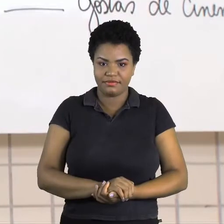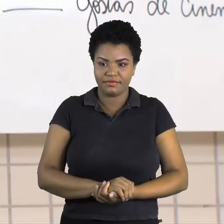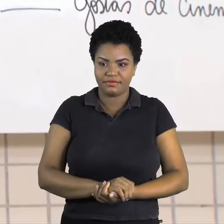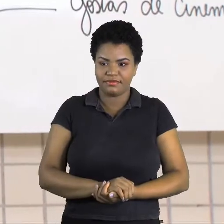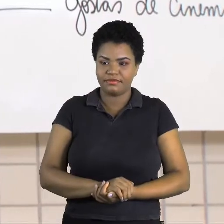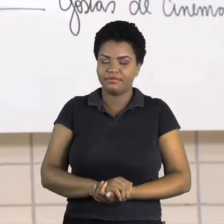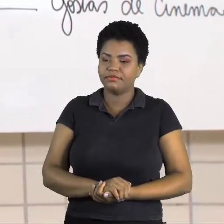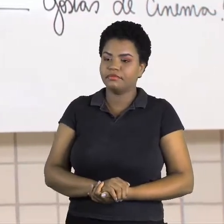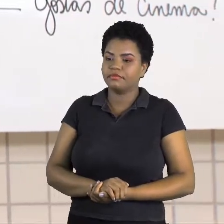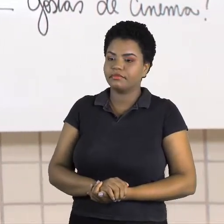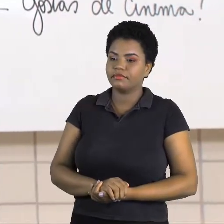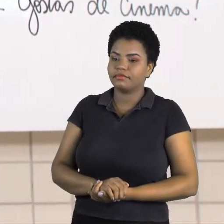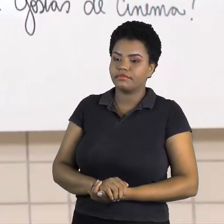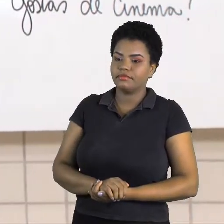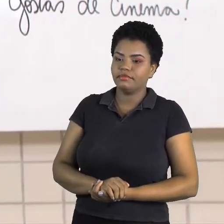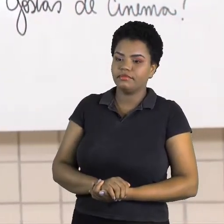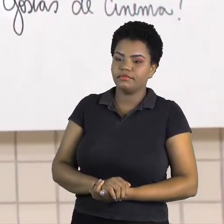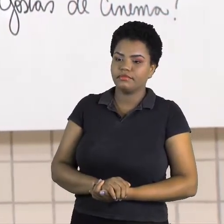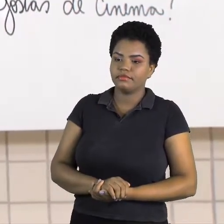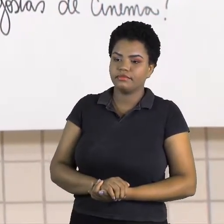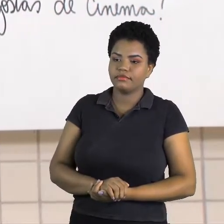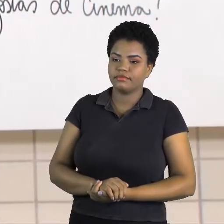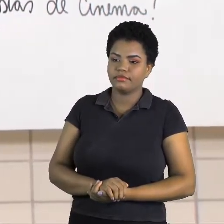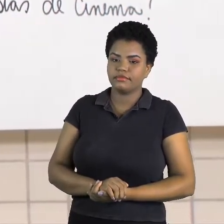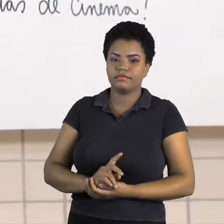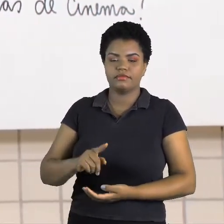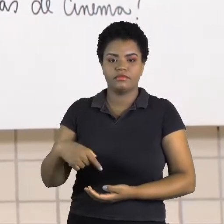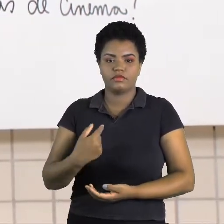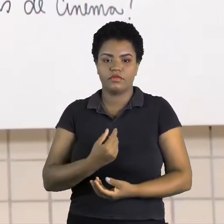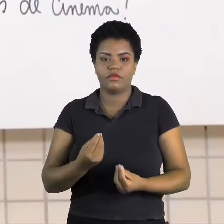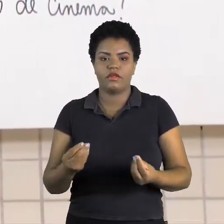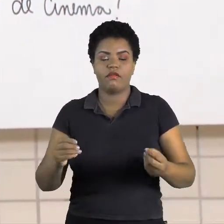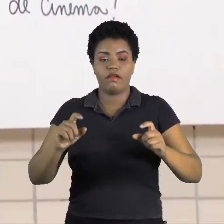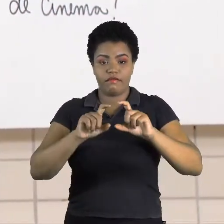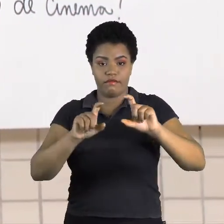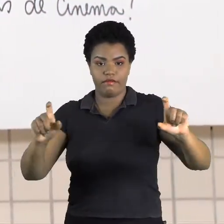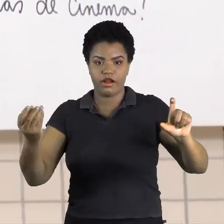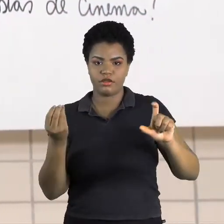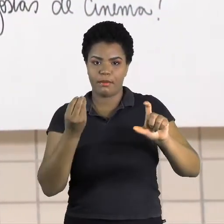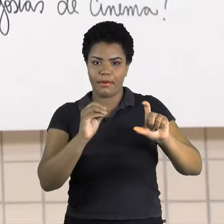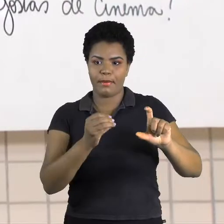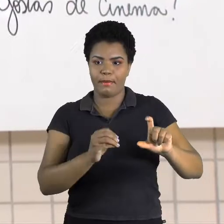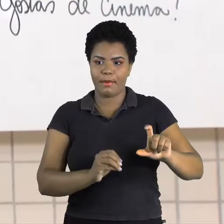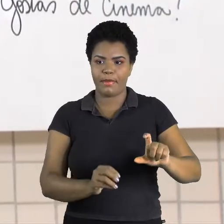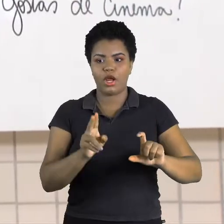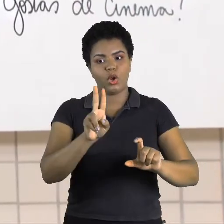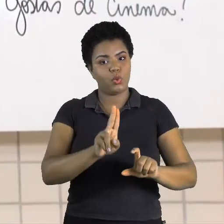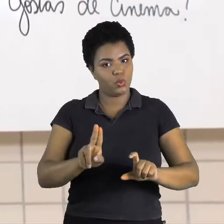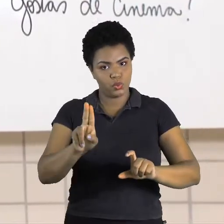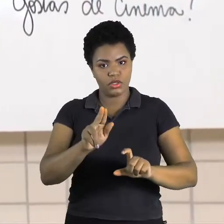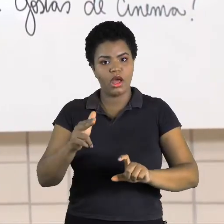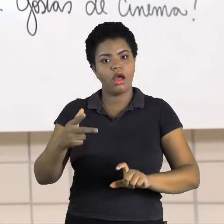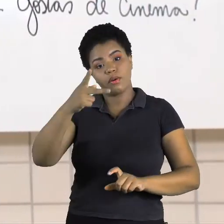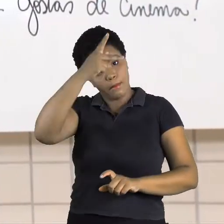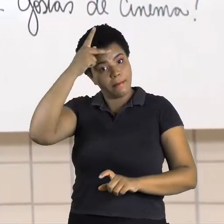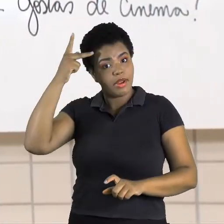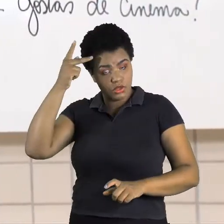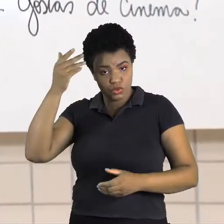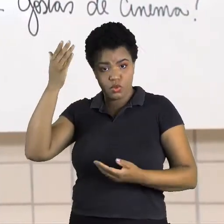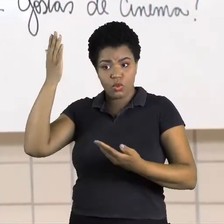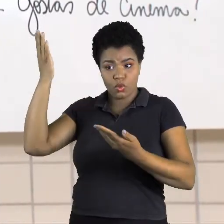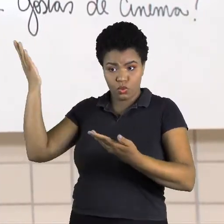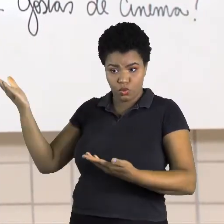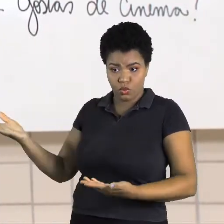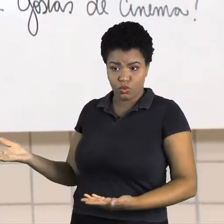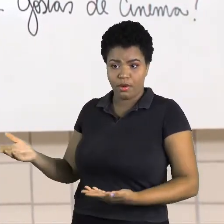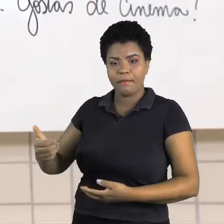lá. Então, nós vamos completar essas frases usando essas pessoas aqui.